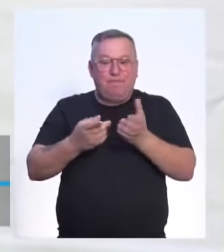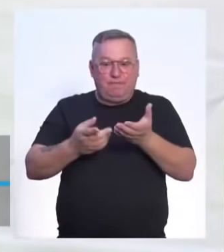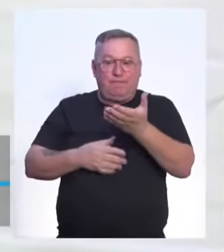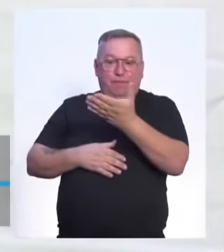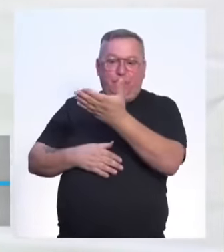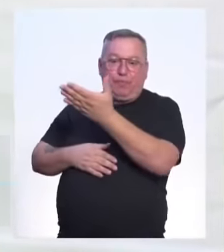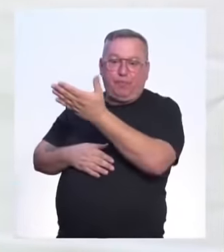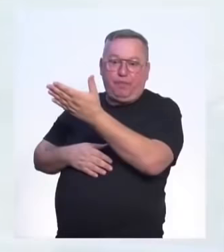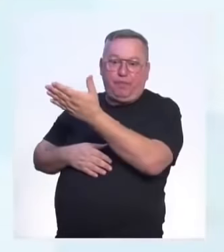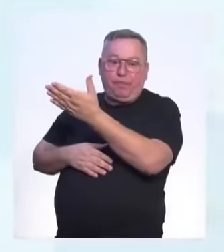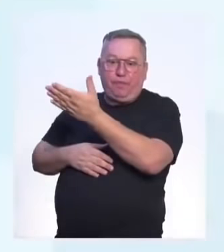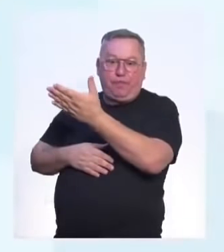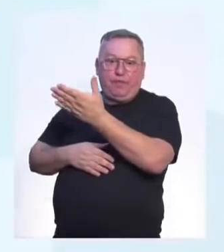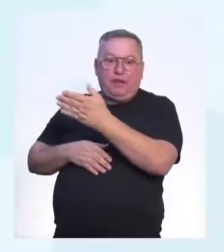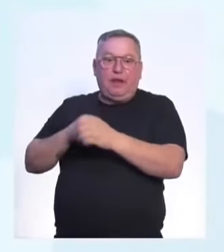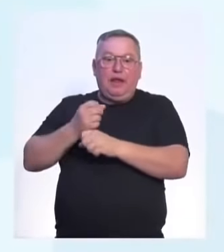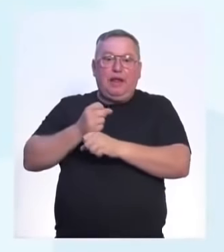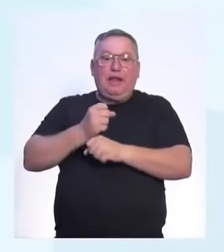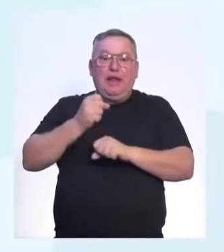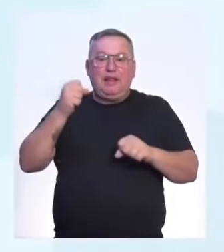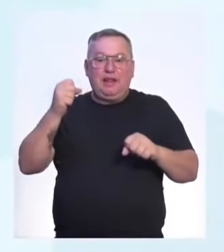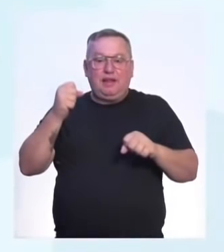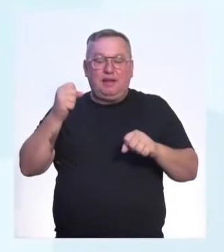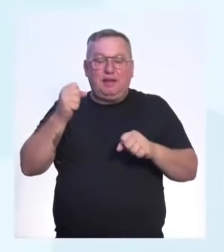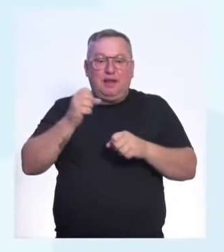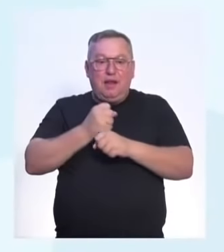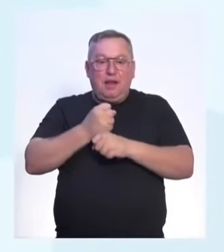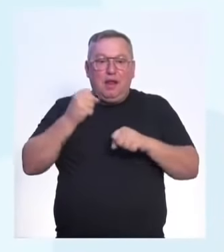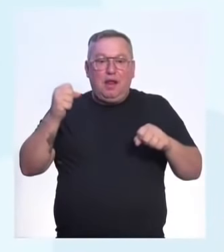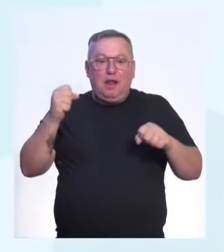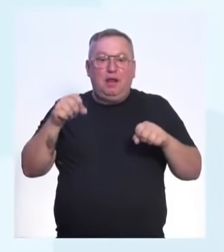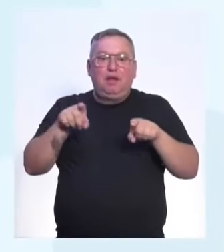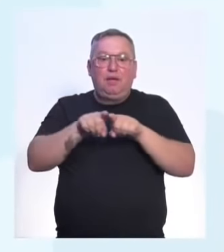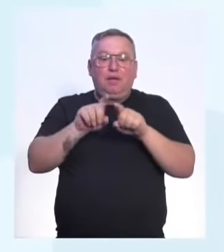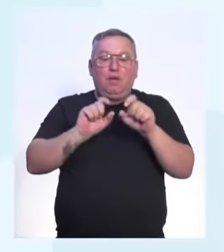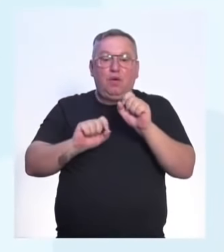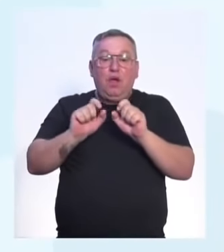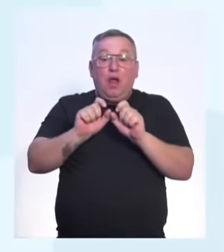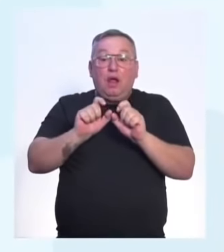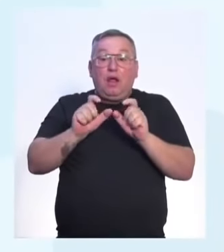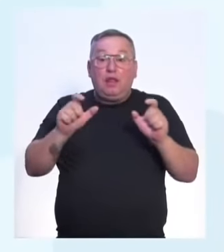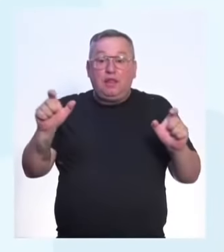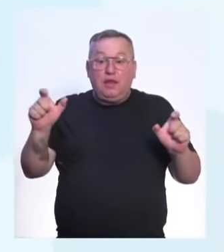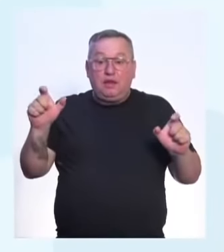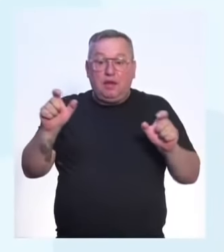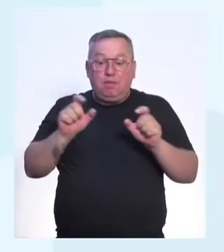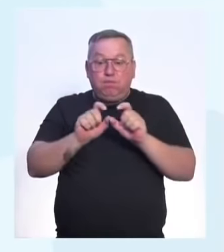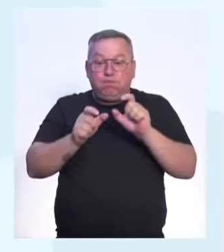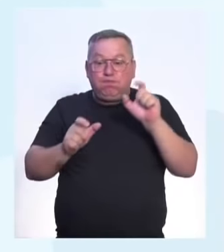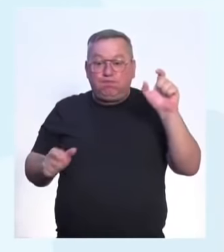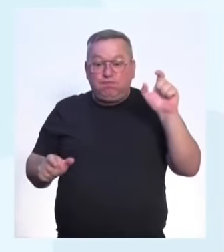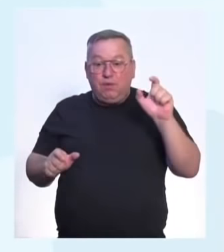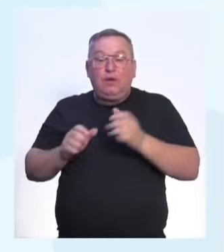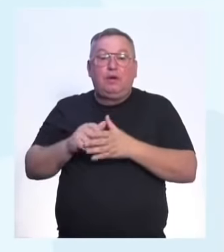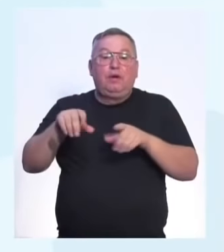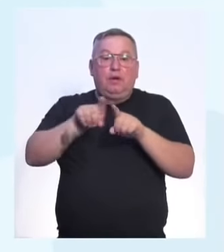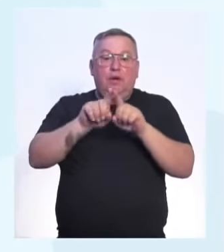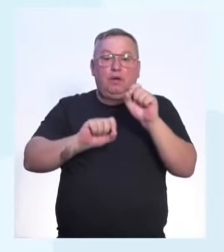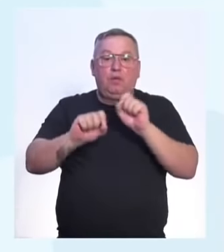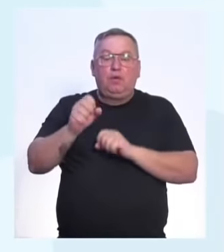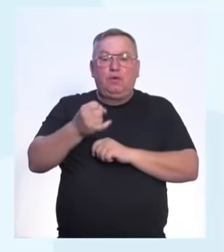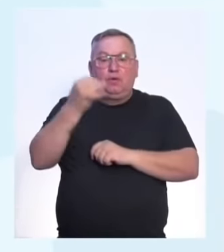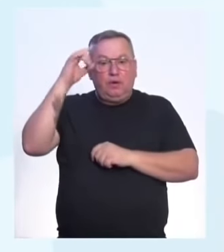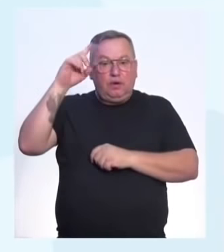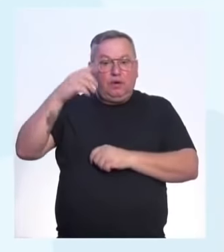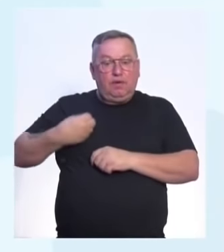tela. Grandezas, tá ok? Grandezas. Aí vem uma introdução, né? Todos os dias da nossa vida, até